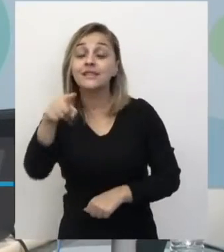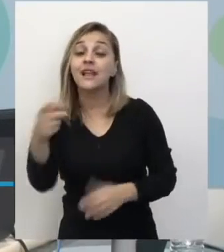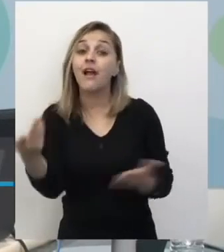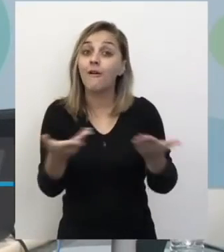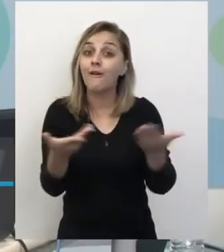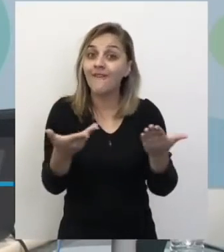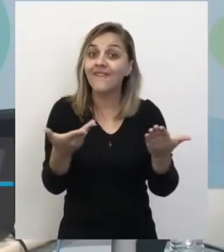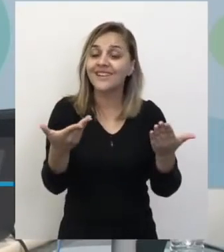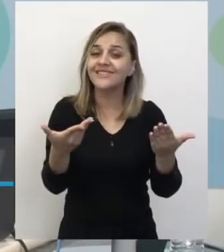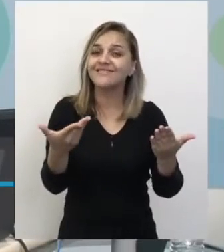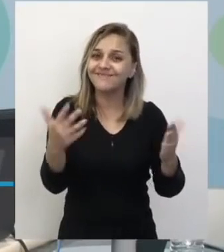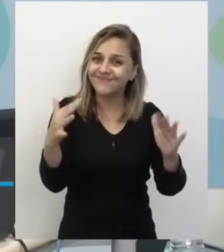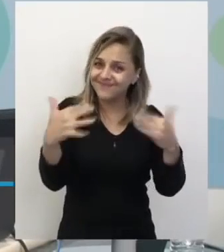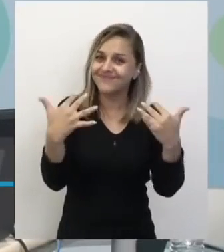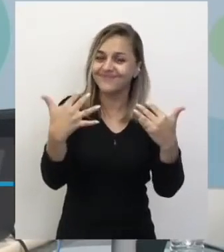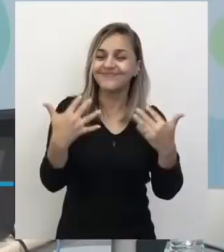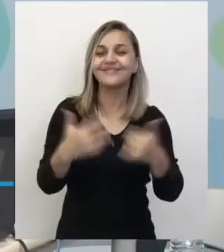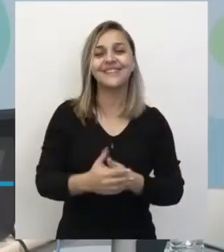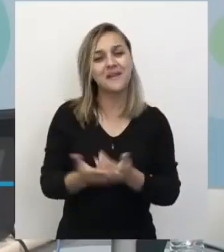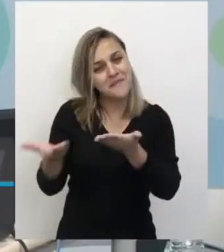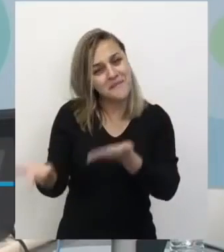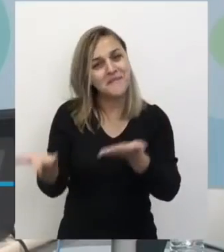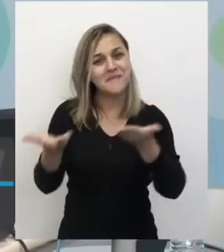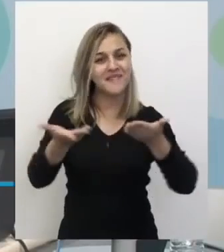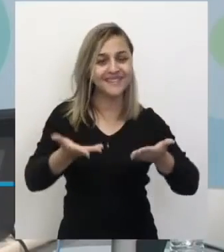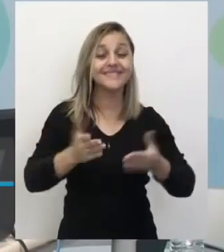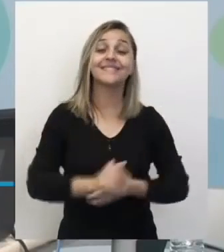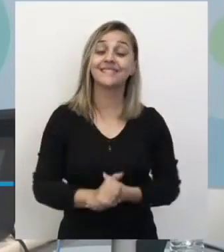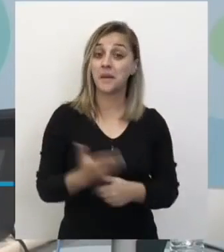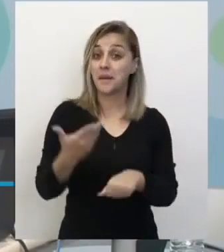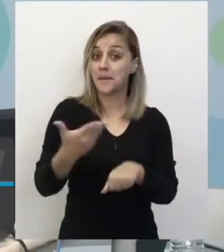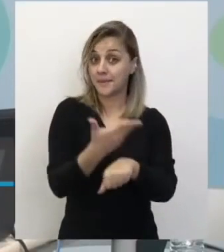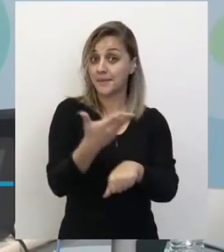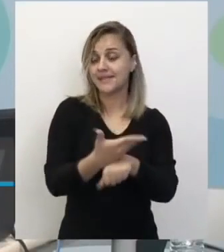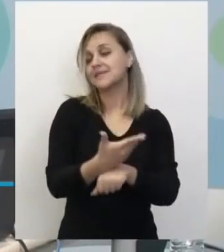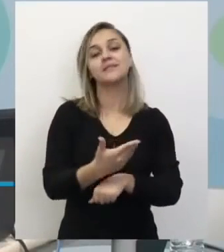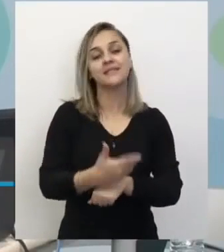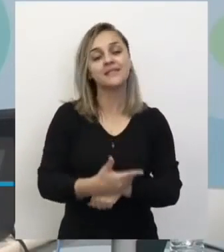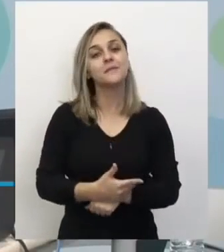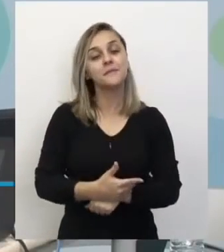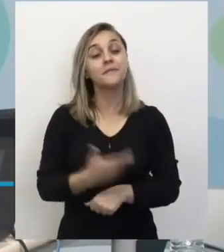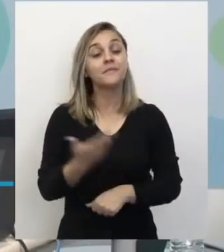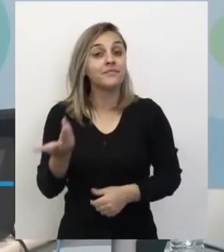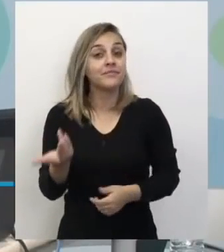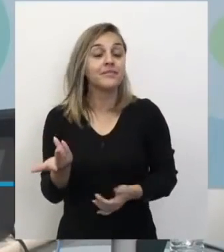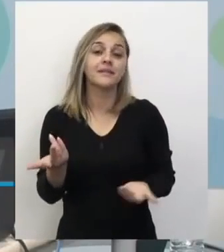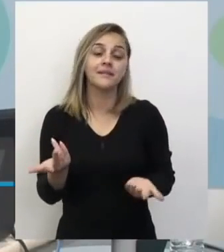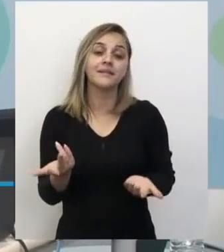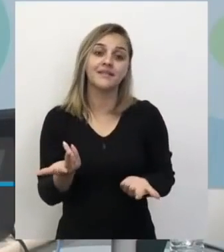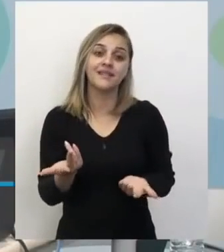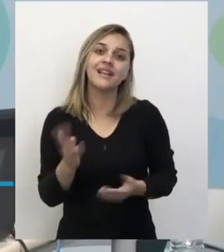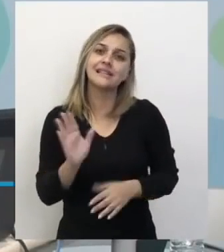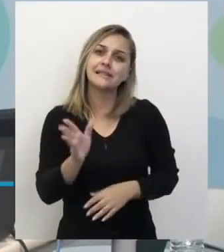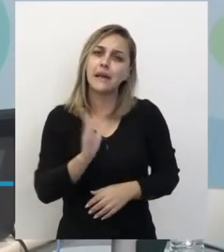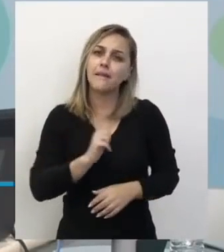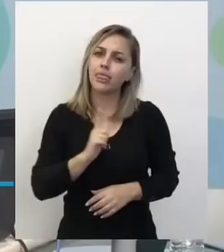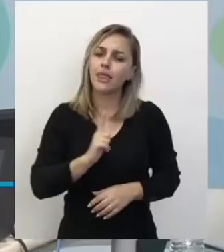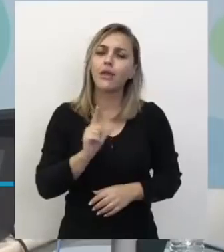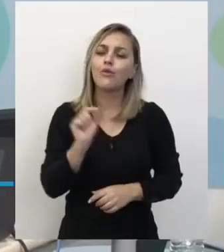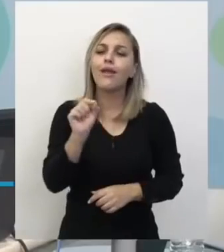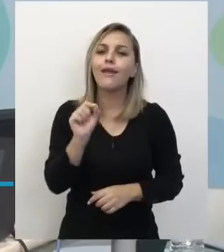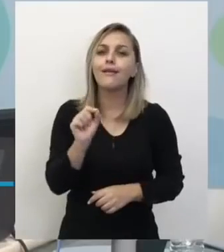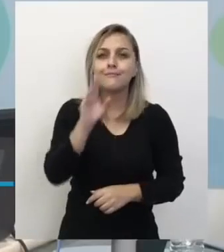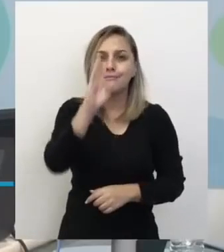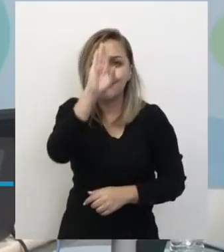seja bem-vindo. Eu vou, essa participação primeira, eu vou colocar, apesar da gente dar aqui sempre a prioridade por aluno, né,